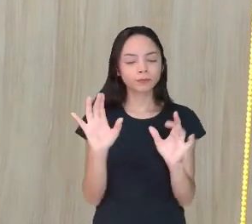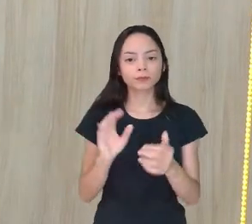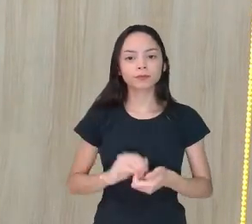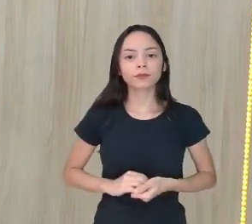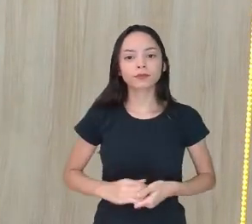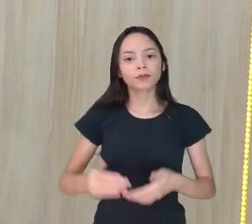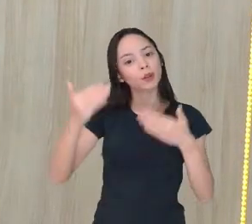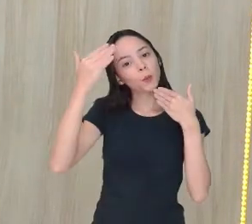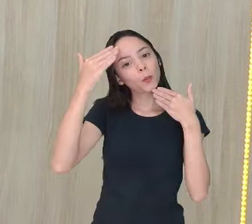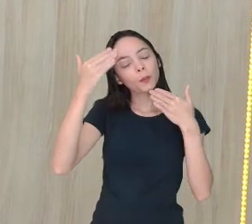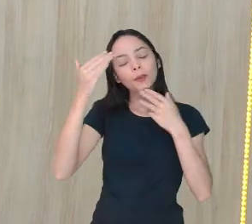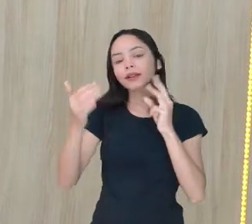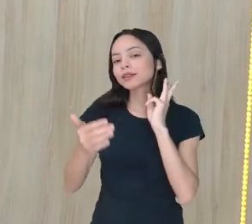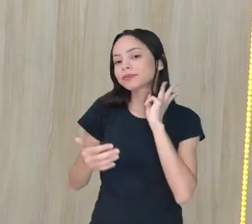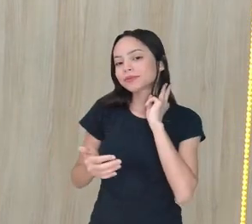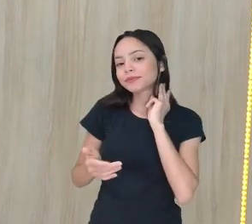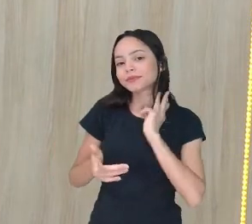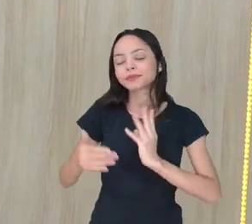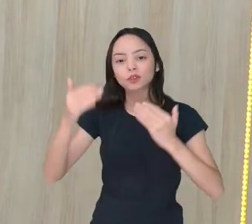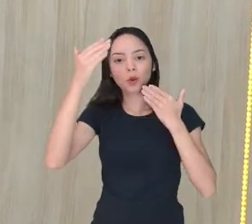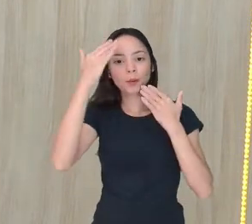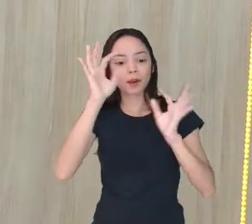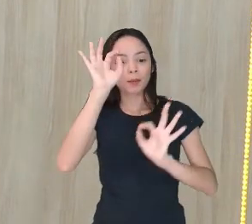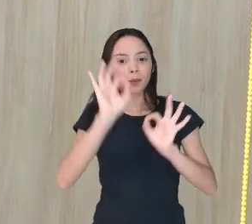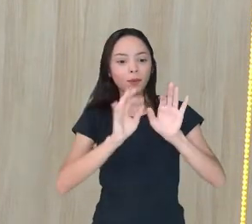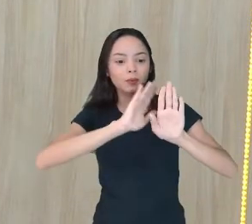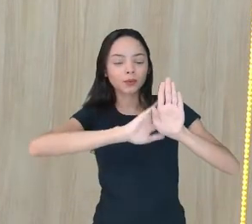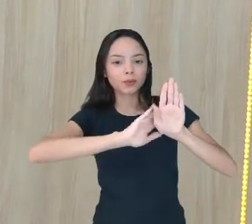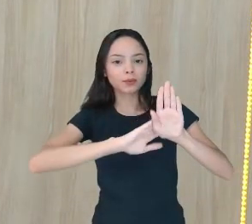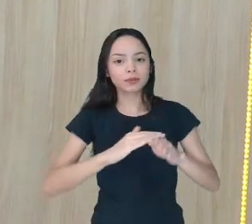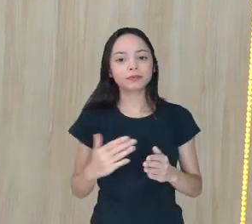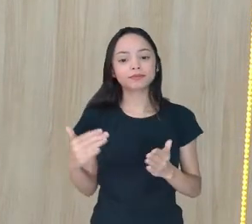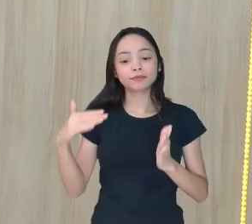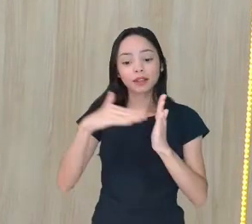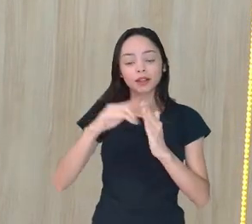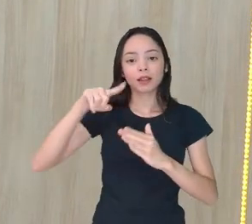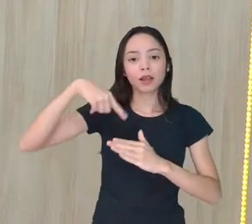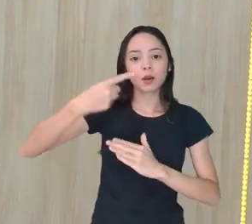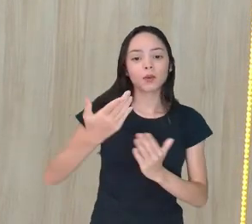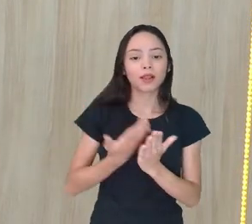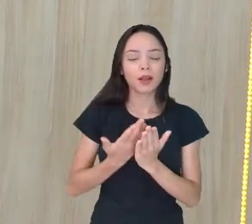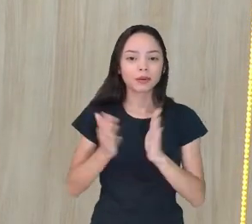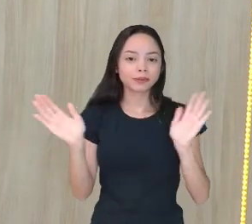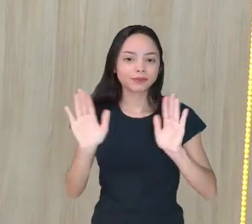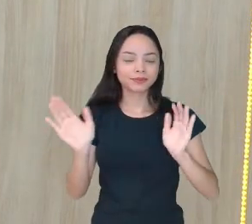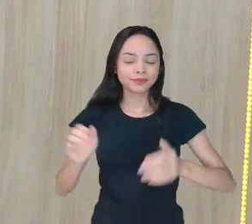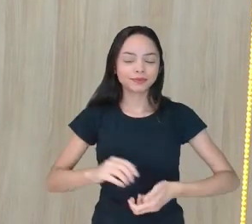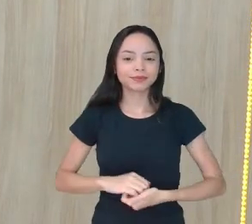Valeu, Vanessa. Valeu, pessoal. E até nossa próxima aula. Tchau, tchau.